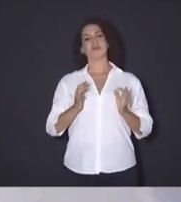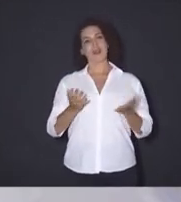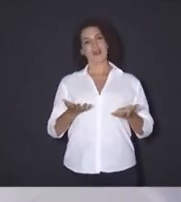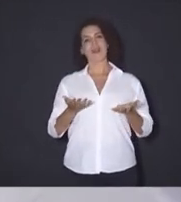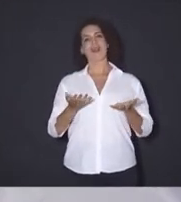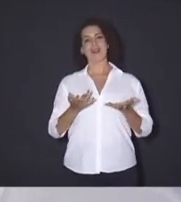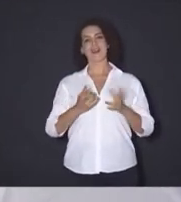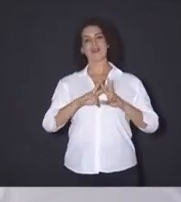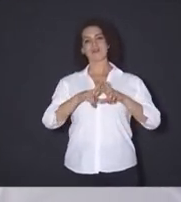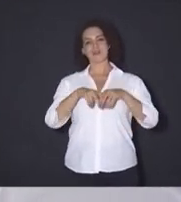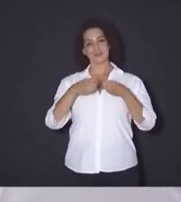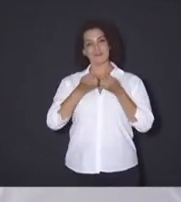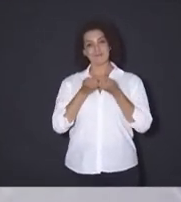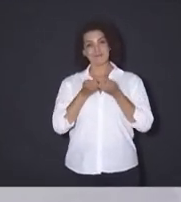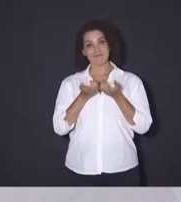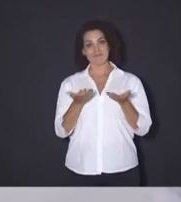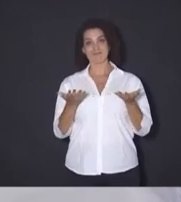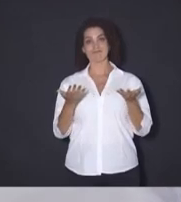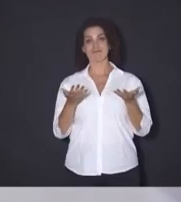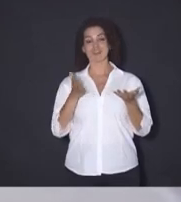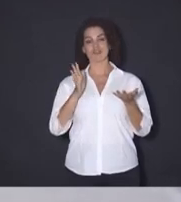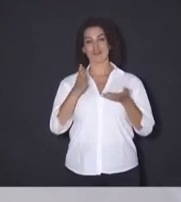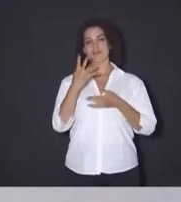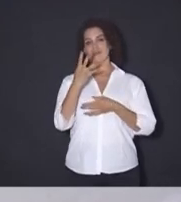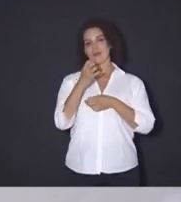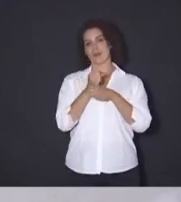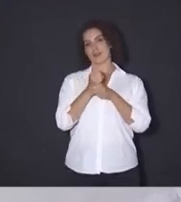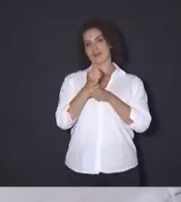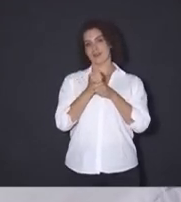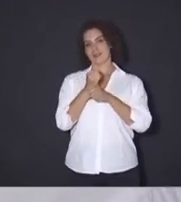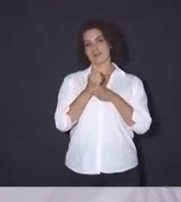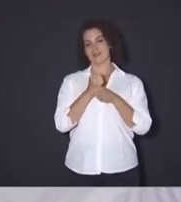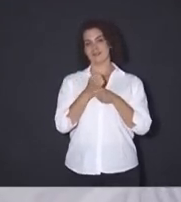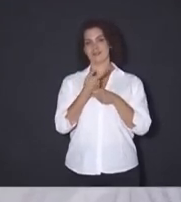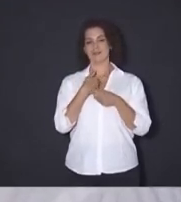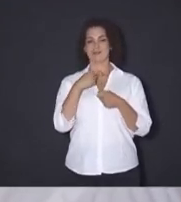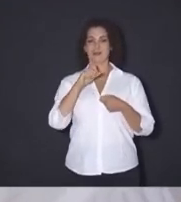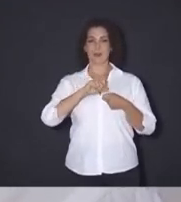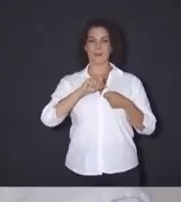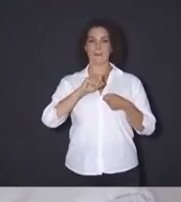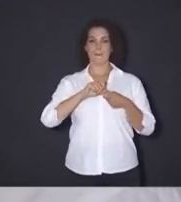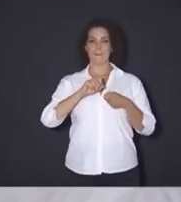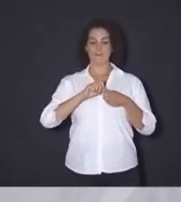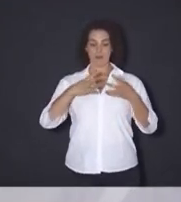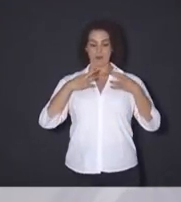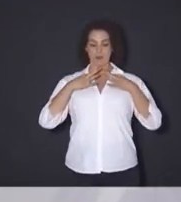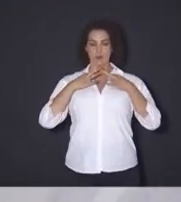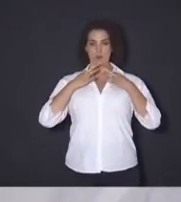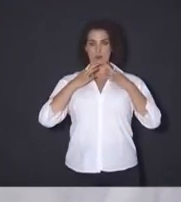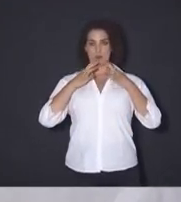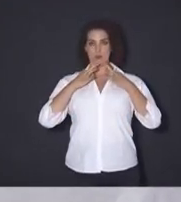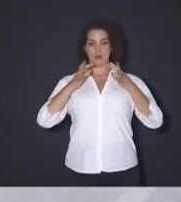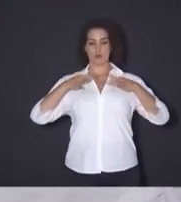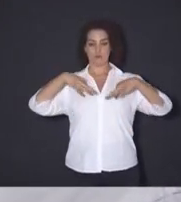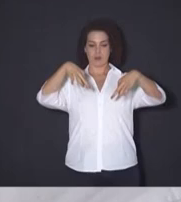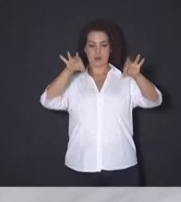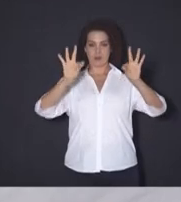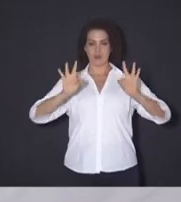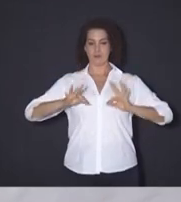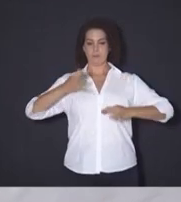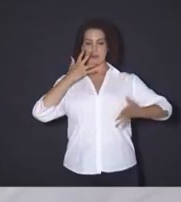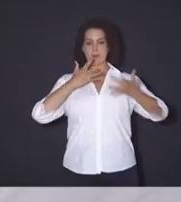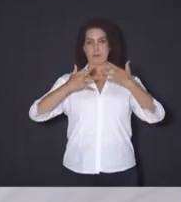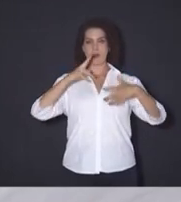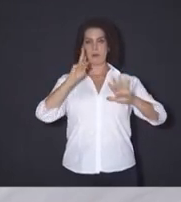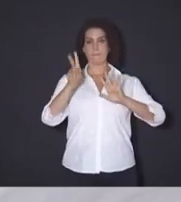trago há 40 anos quando faço as indumentárias dos tecidos as estamparias para os